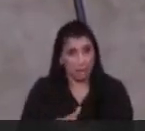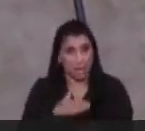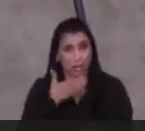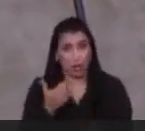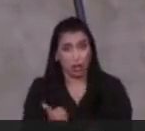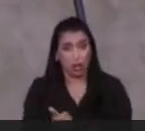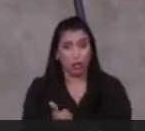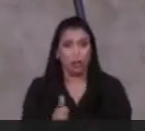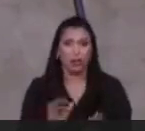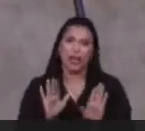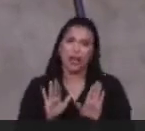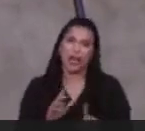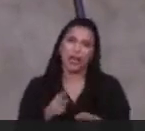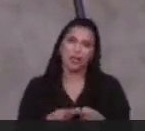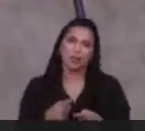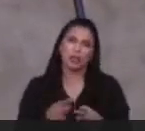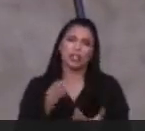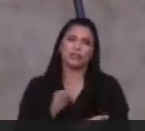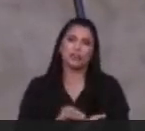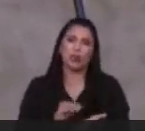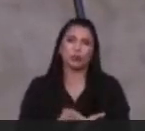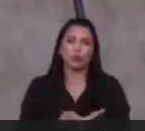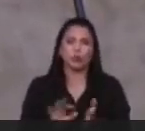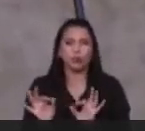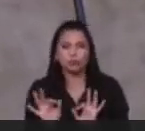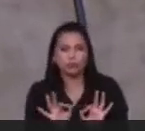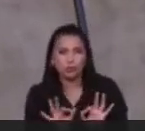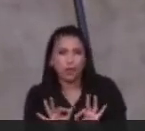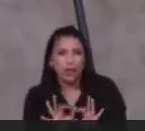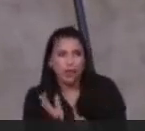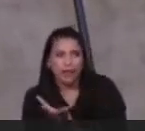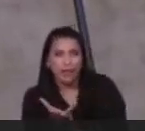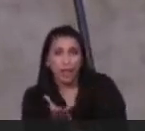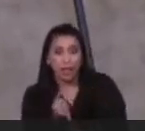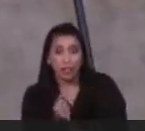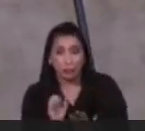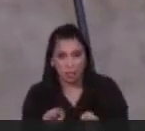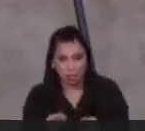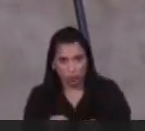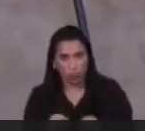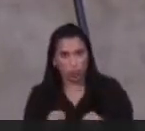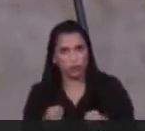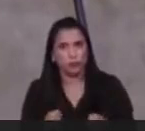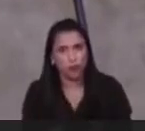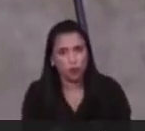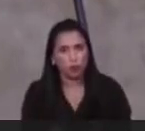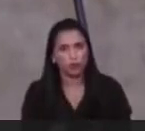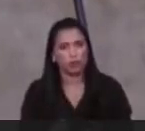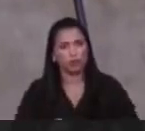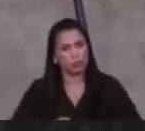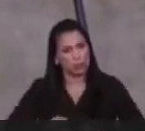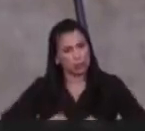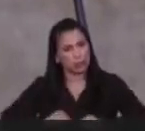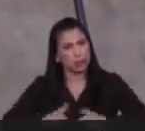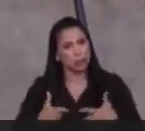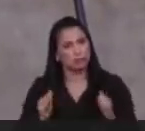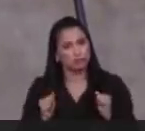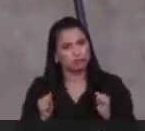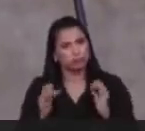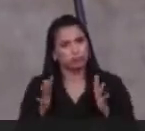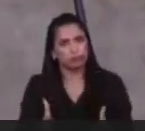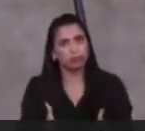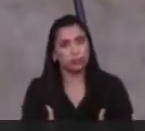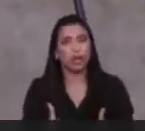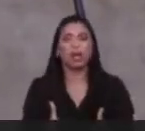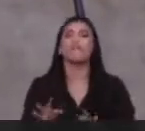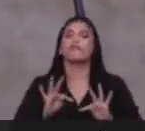porque há tanto me faltou engenho e arte. Mas o esforço, o empenho e a